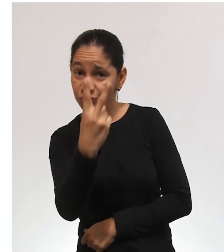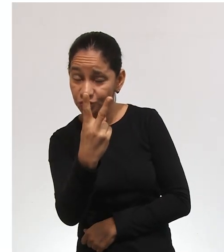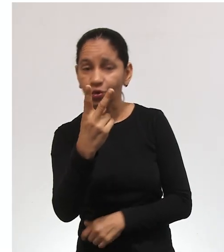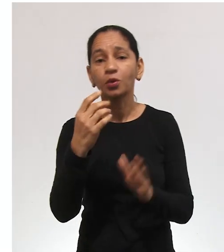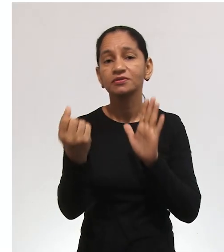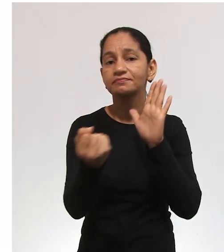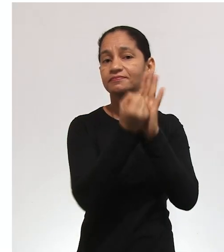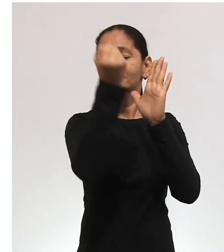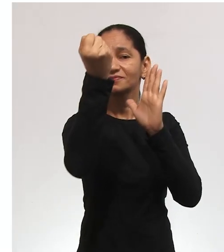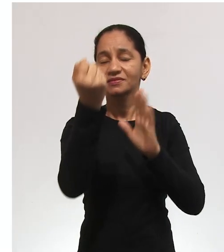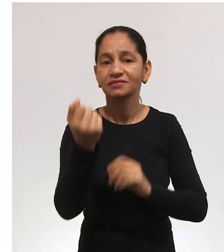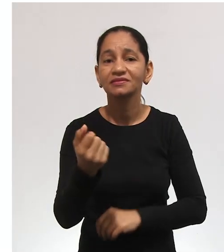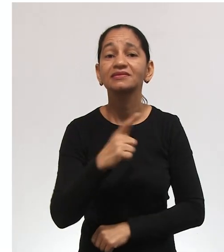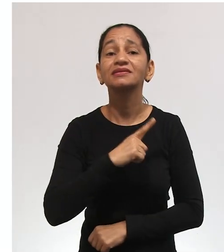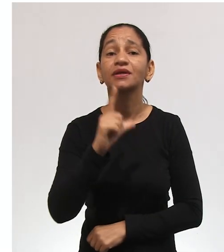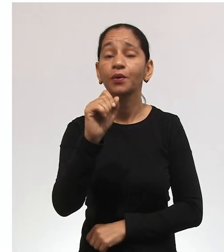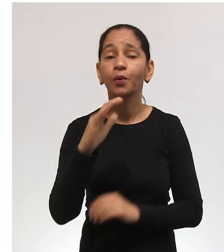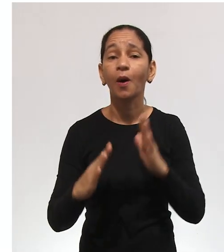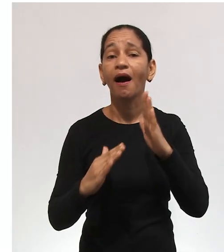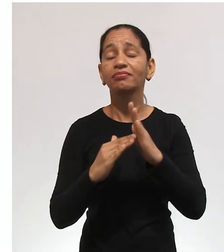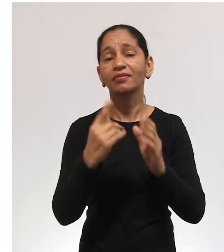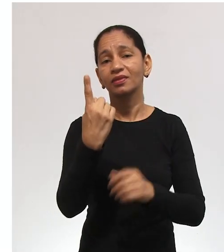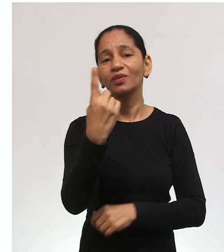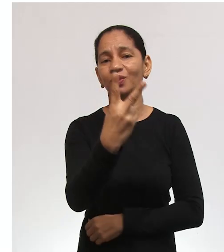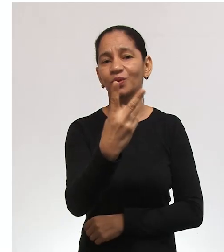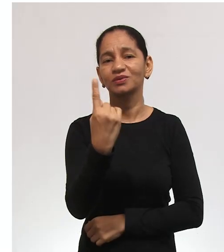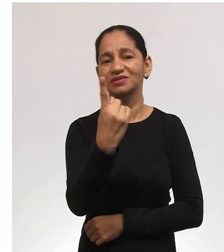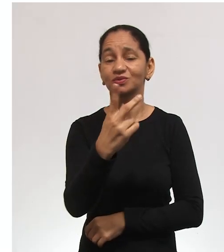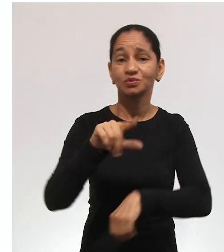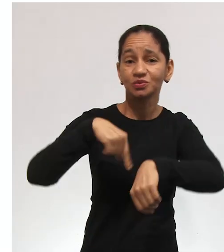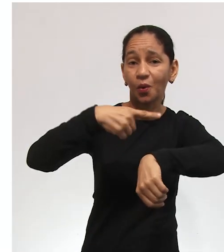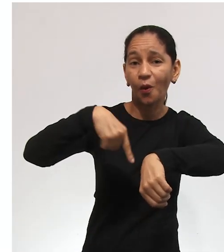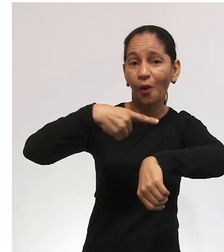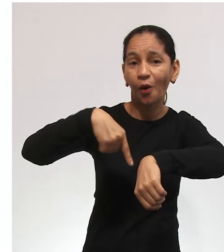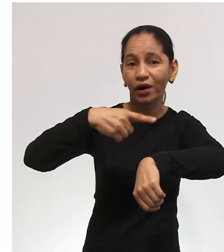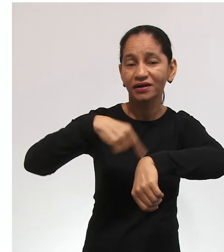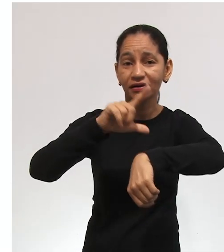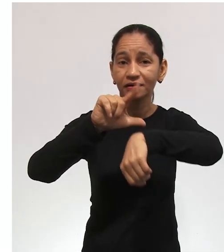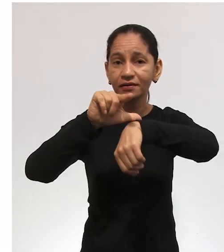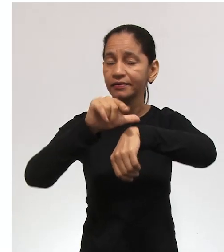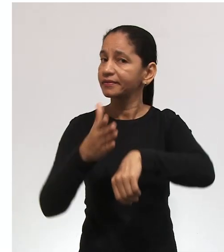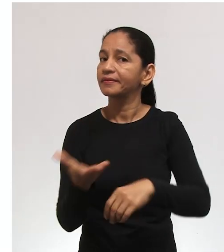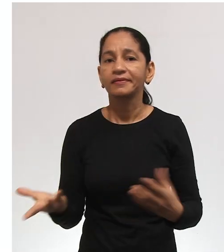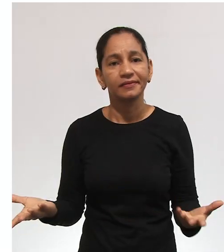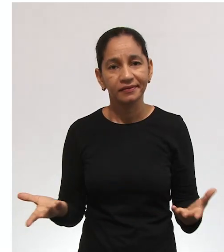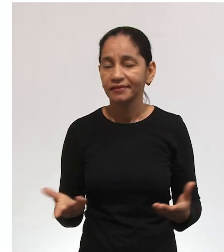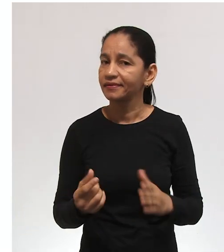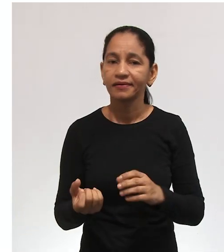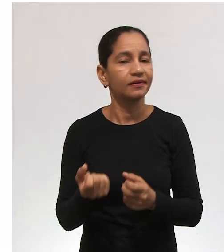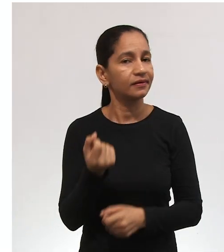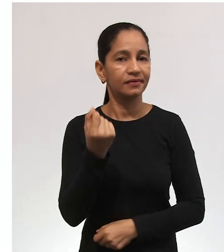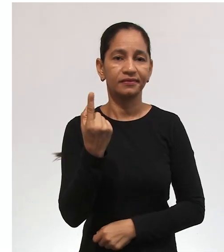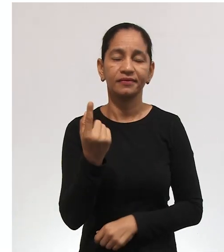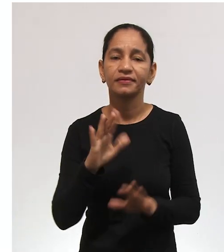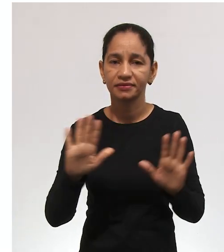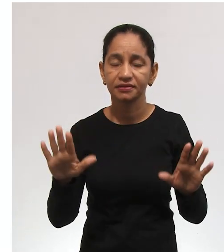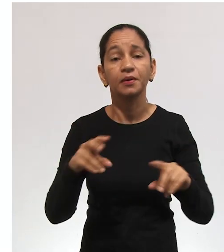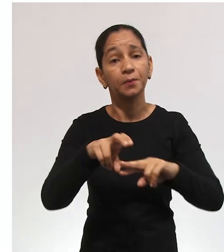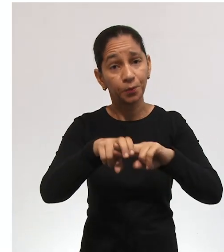conquista fixar uma jornada de 12 horas. Imaginem o quão absurdo isso era. Bom,